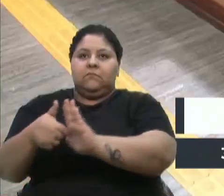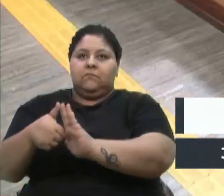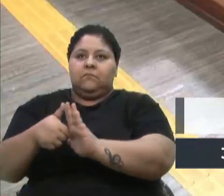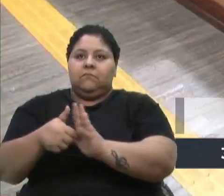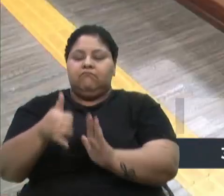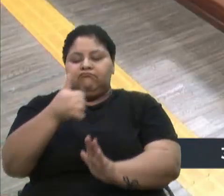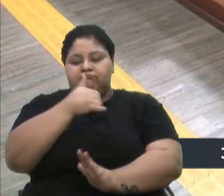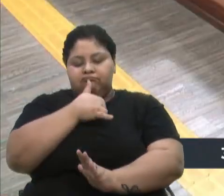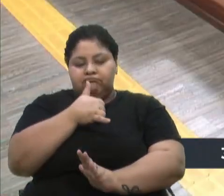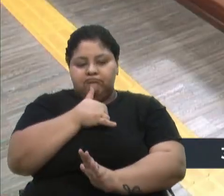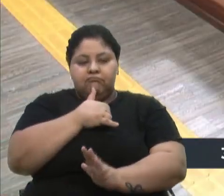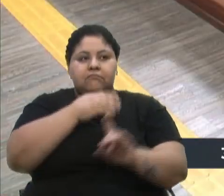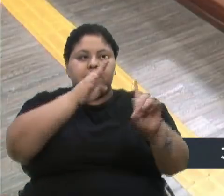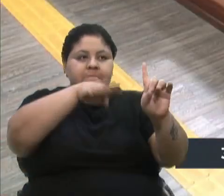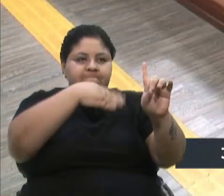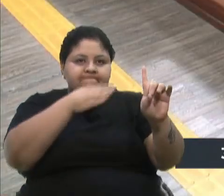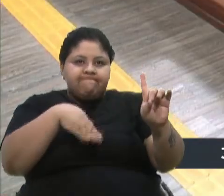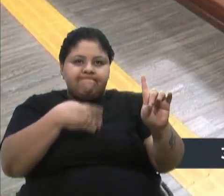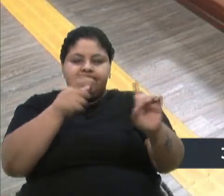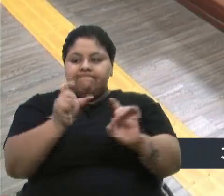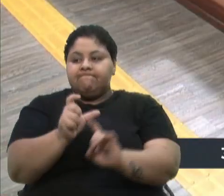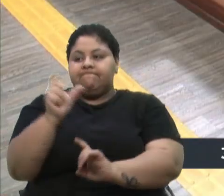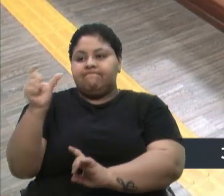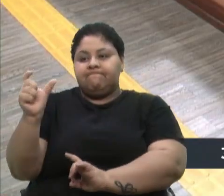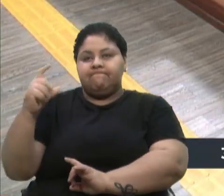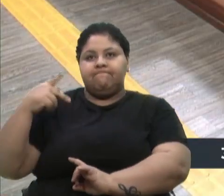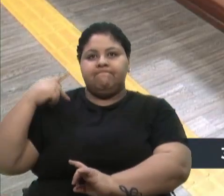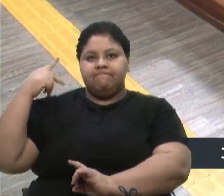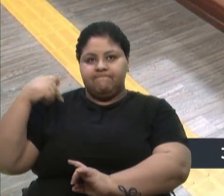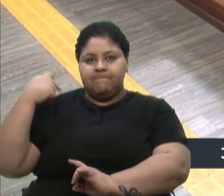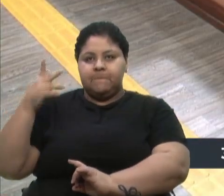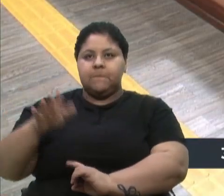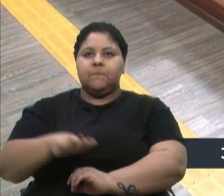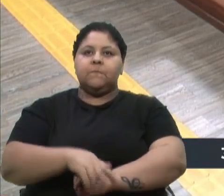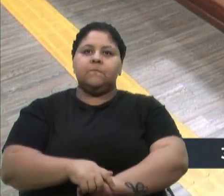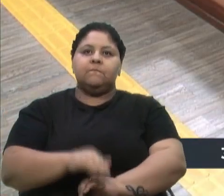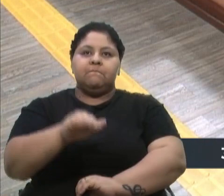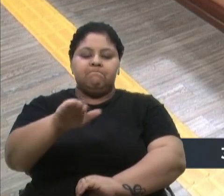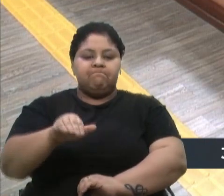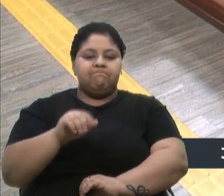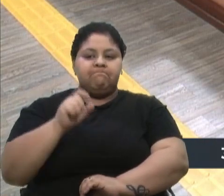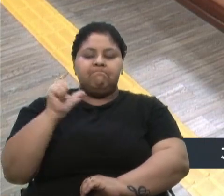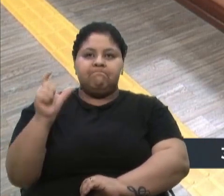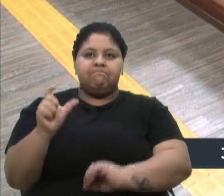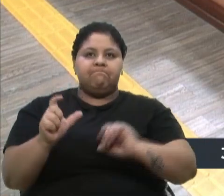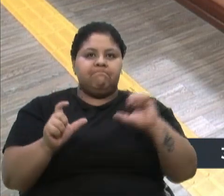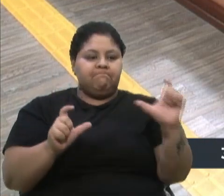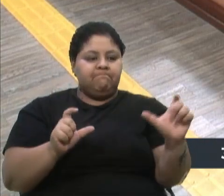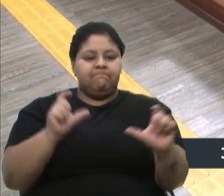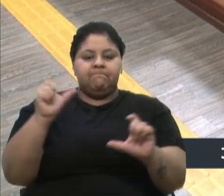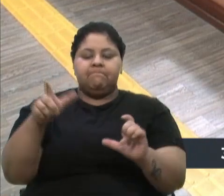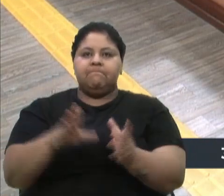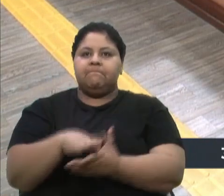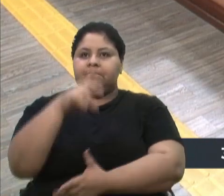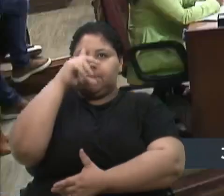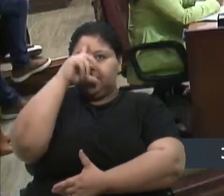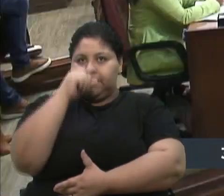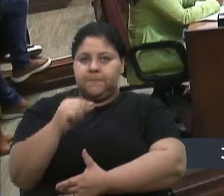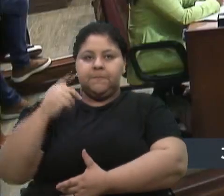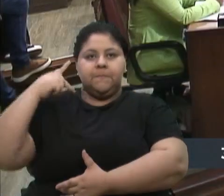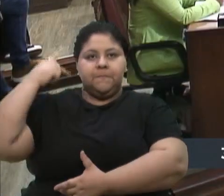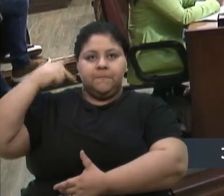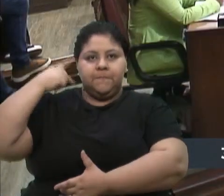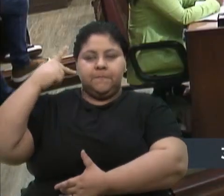de congratulações. A palavra está à disposição dos senhores vereadores. Peço a palavra. Primeiro vereador Peço a inscrito, palavra. Sandro Fantinel. Peço a